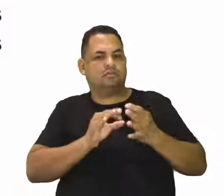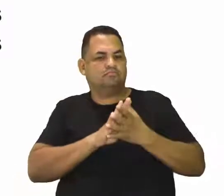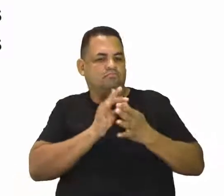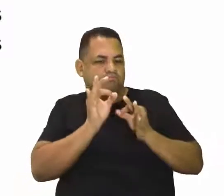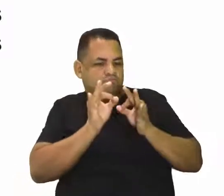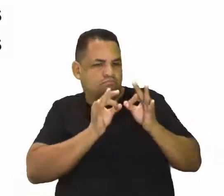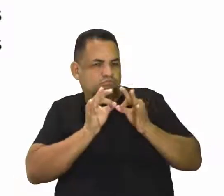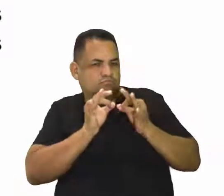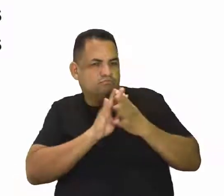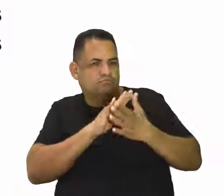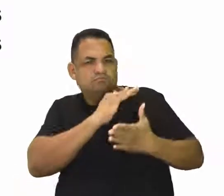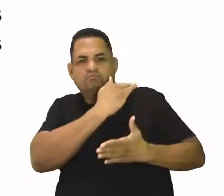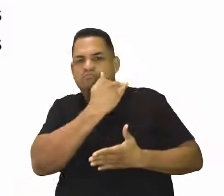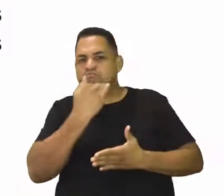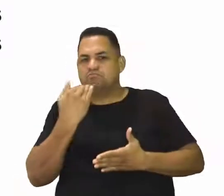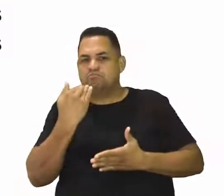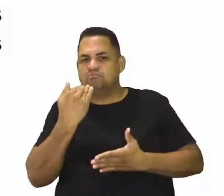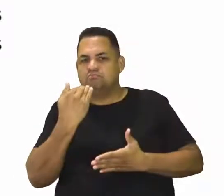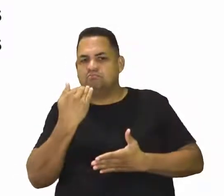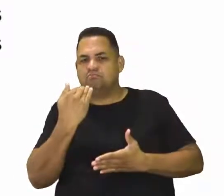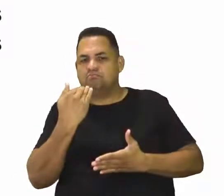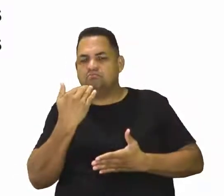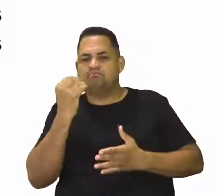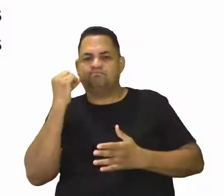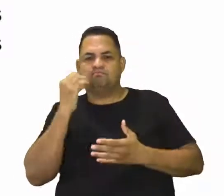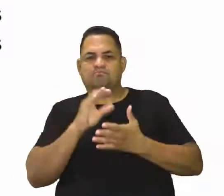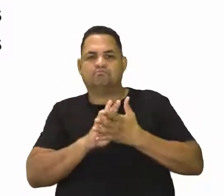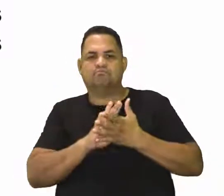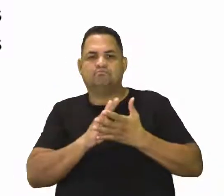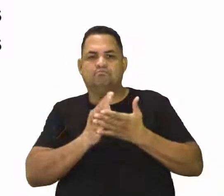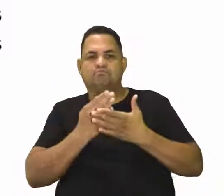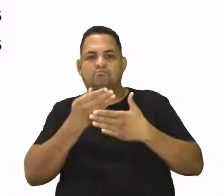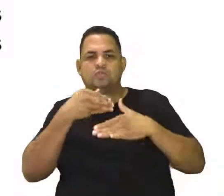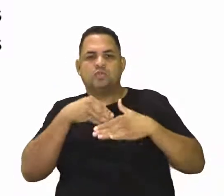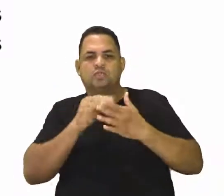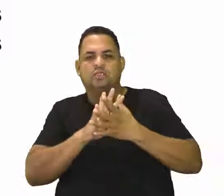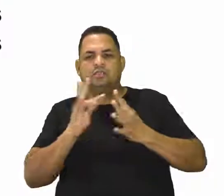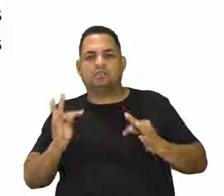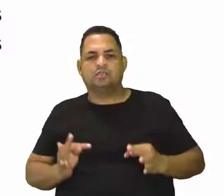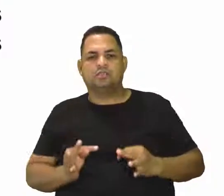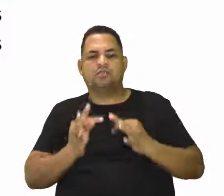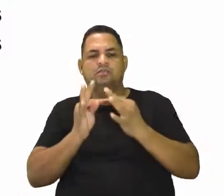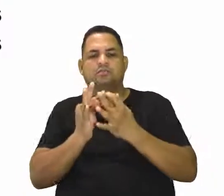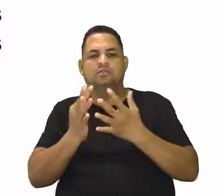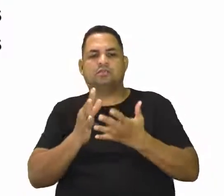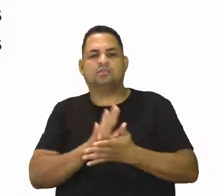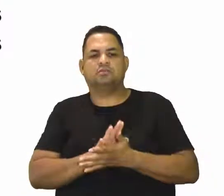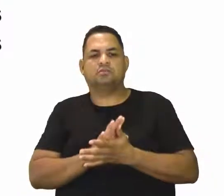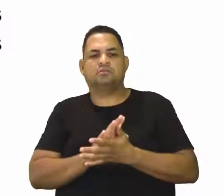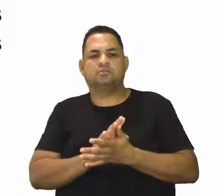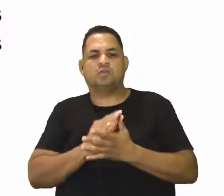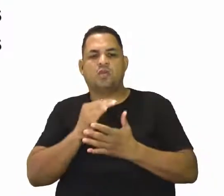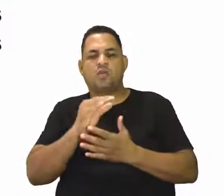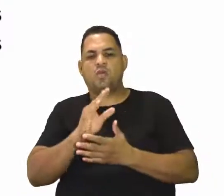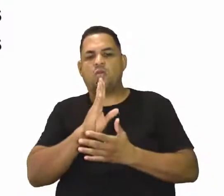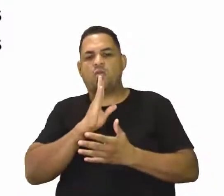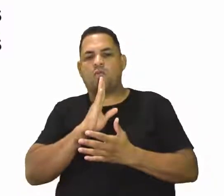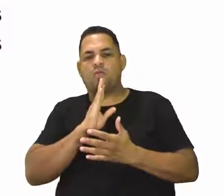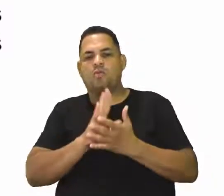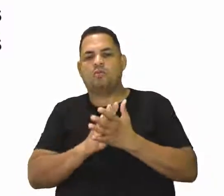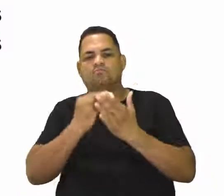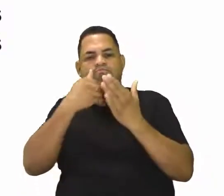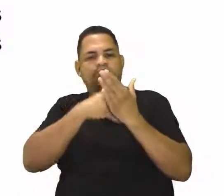tramas de assassinato supressão de tecnologia e de conhecimento secreto e